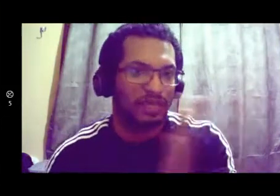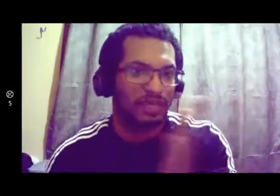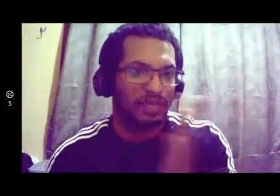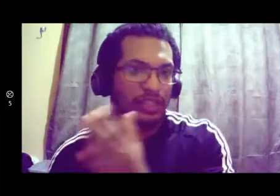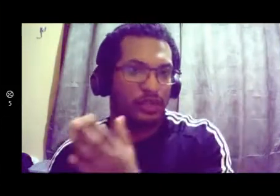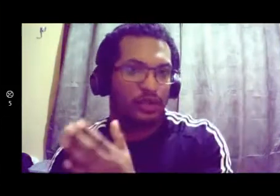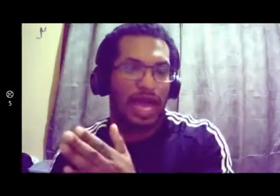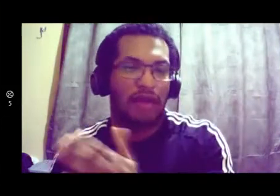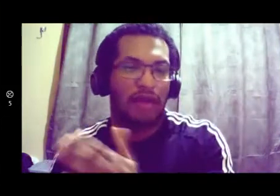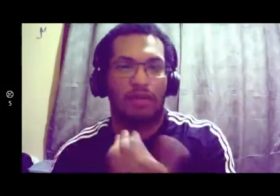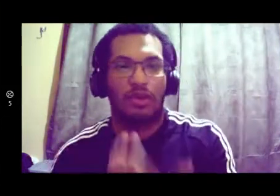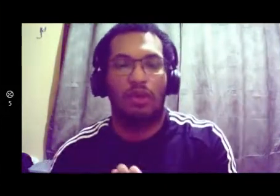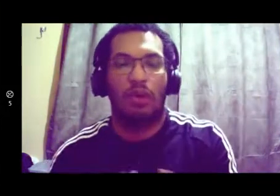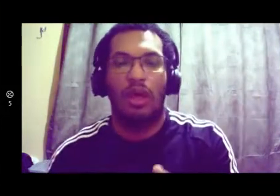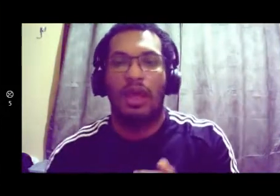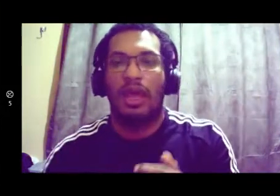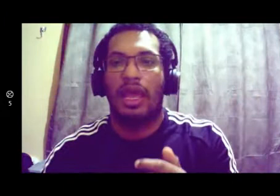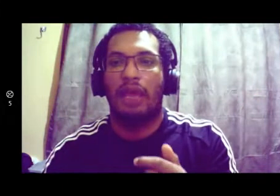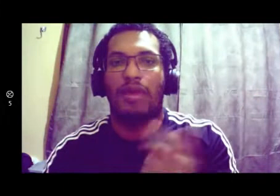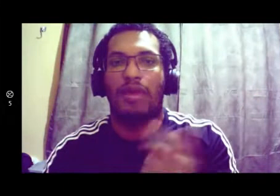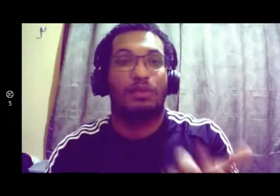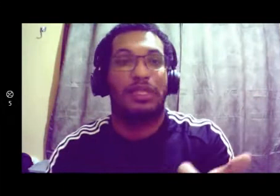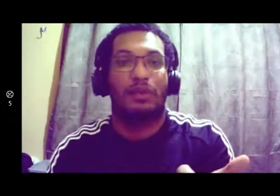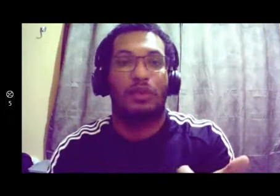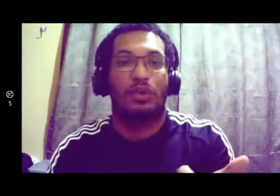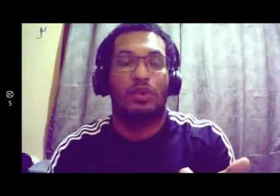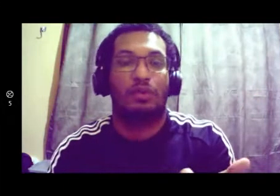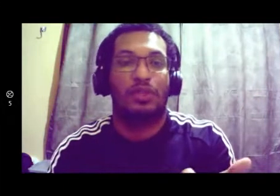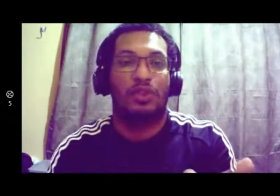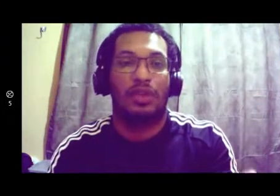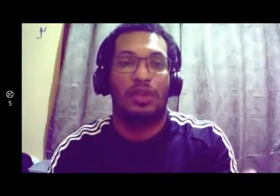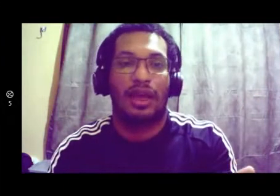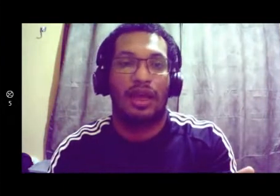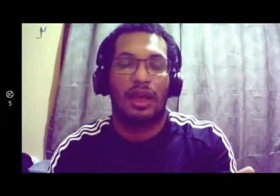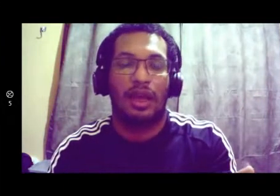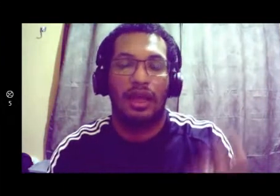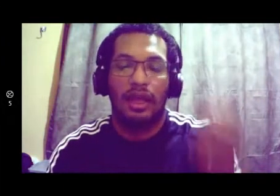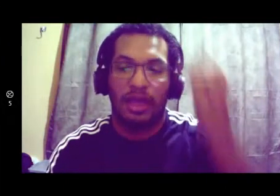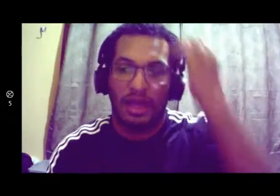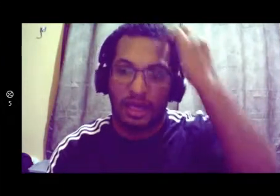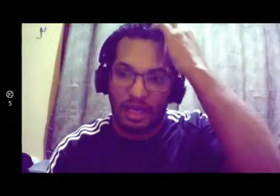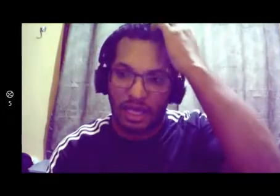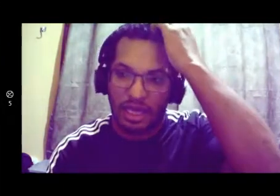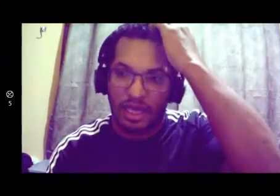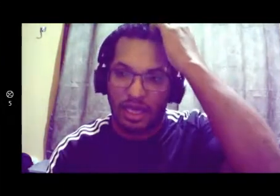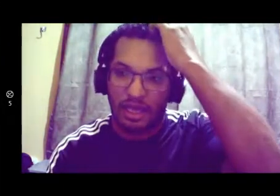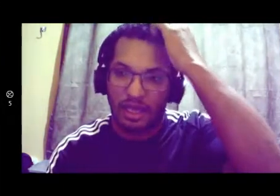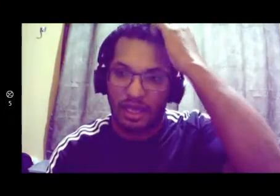vai explicar esses horários, é muito bom. Por caso, por exemplo, do pessoal da